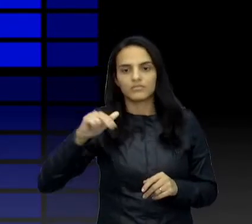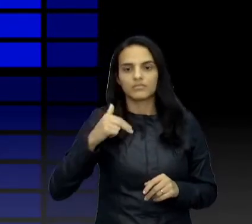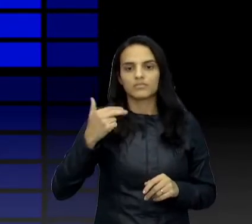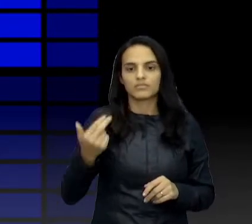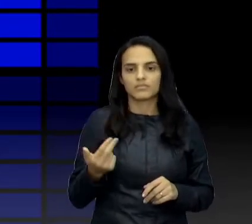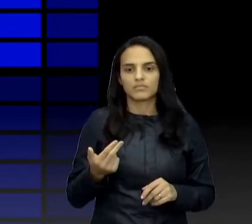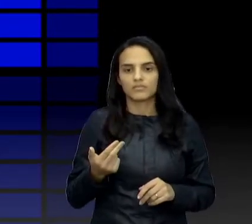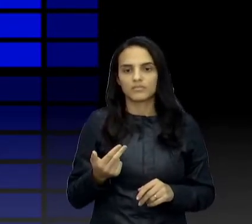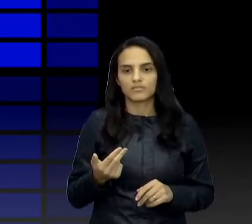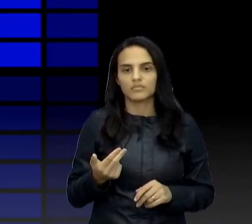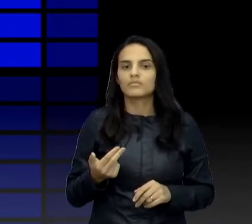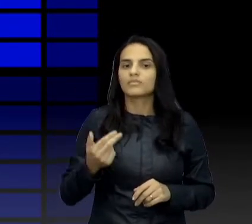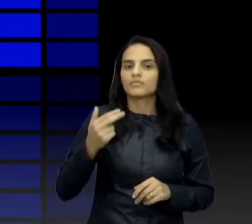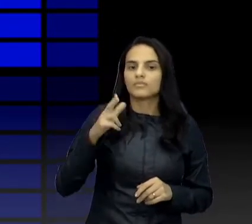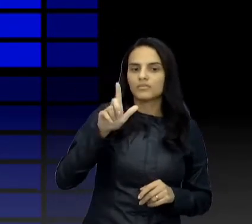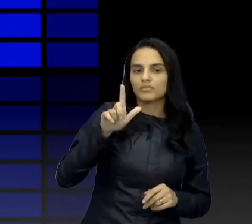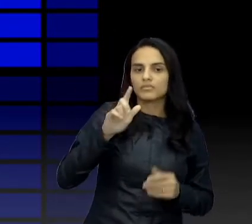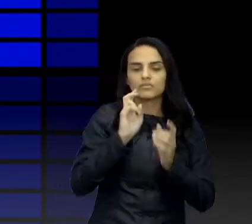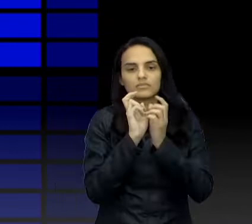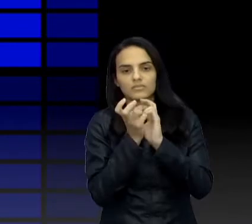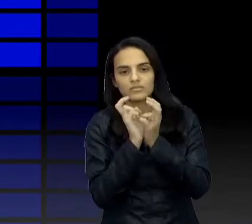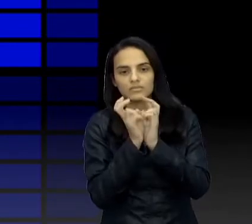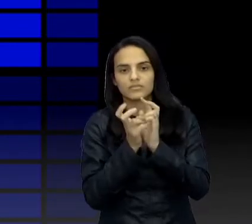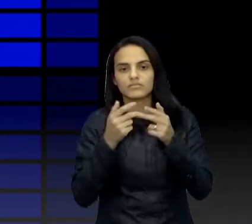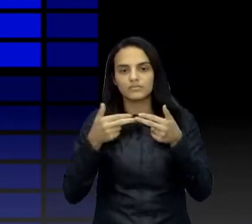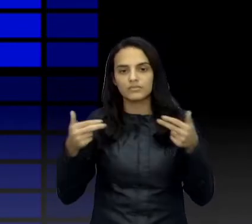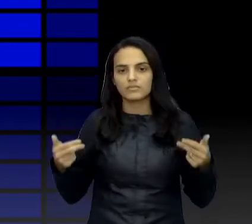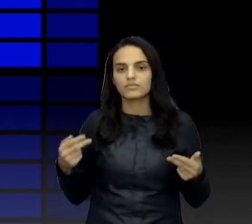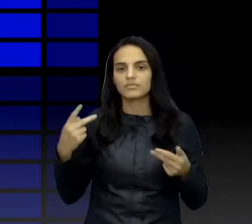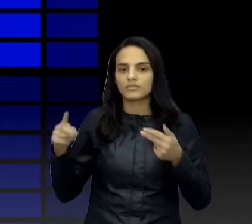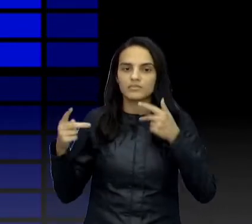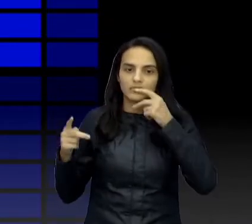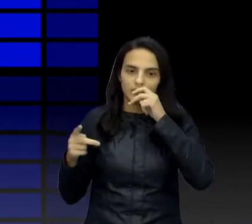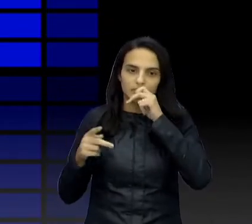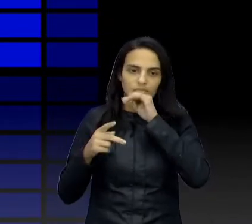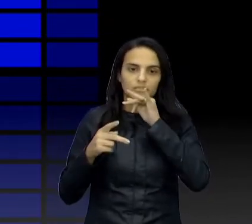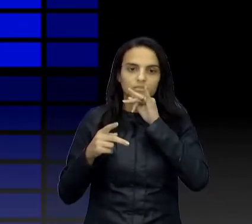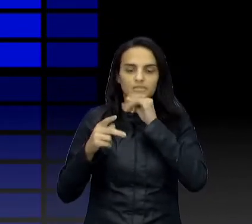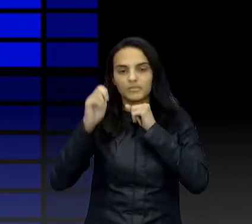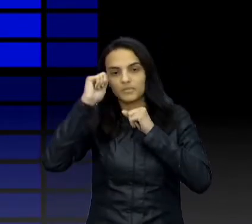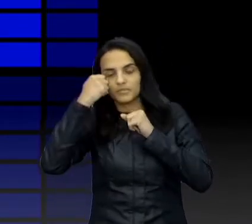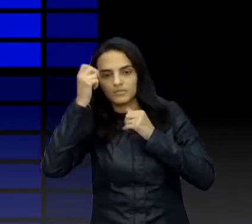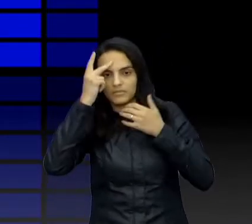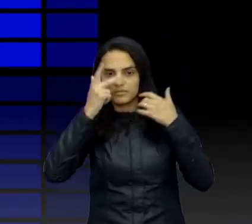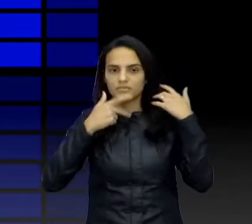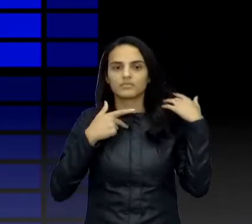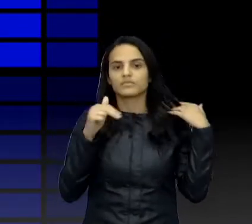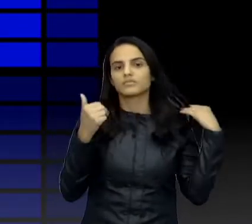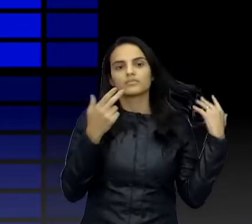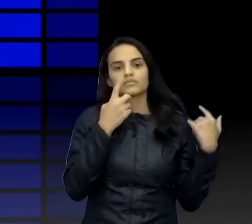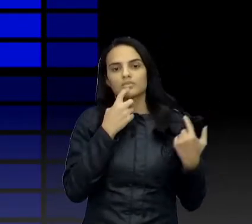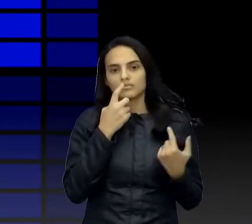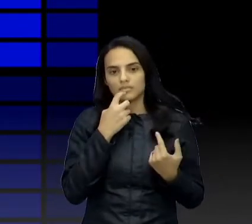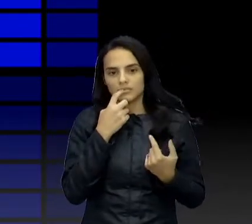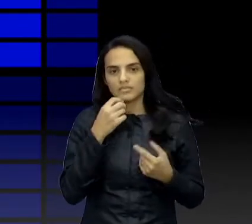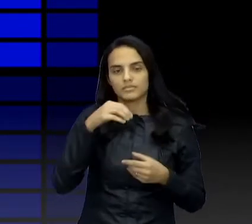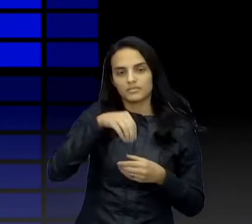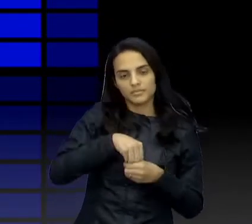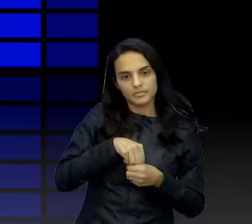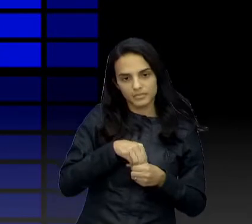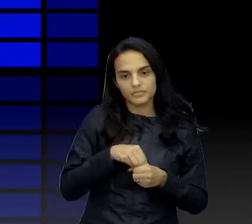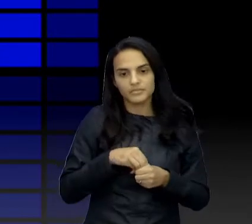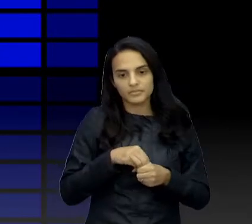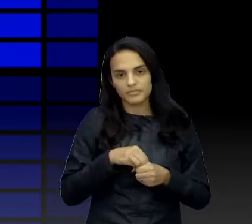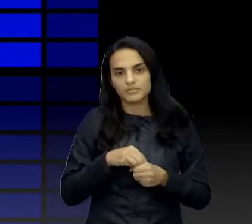originários latinos, os indígenas no caso, eles não se autodenominavam negros ou vermelhos, né, dentro